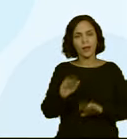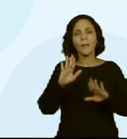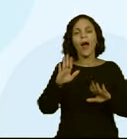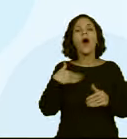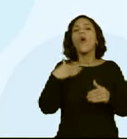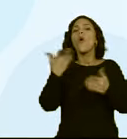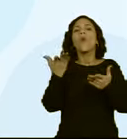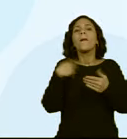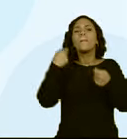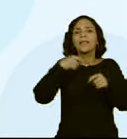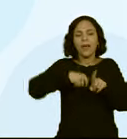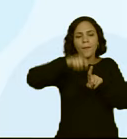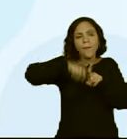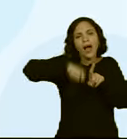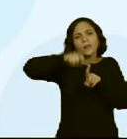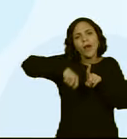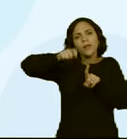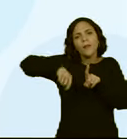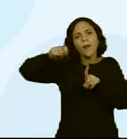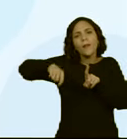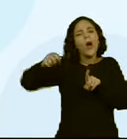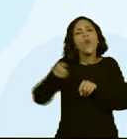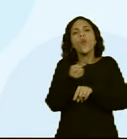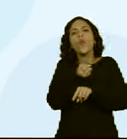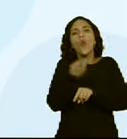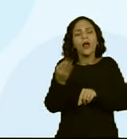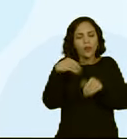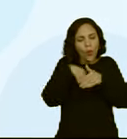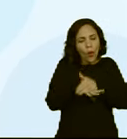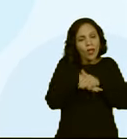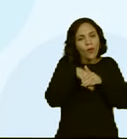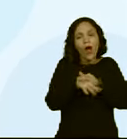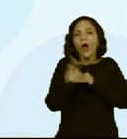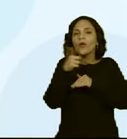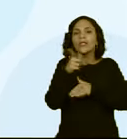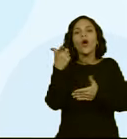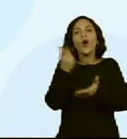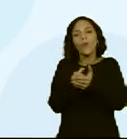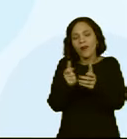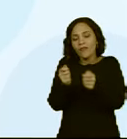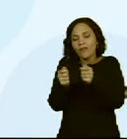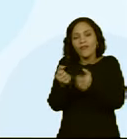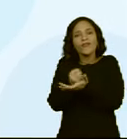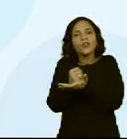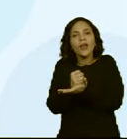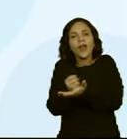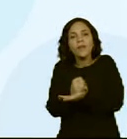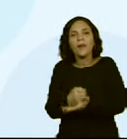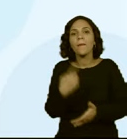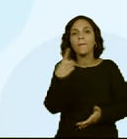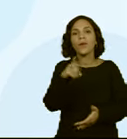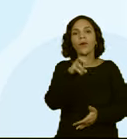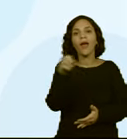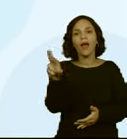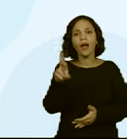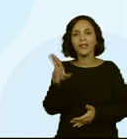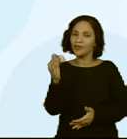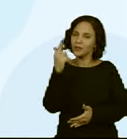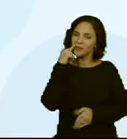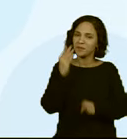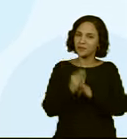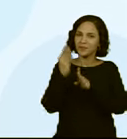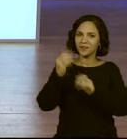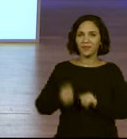precisam juntar 156 para comprar um videogame de 1.500 reais vamos